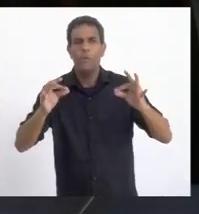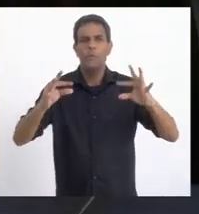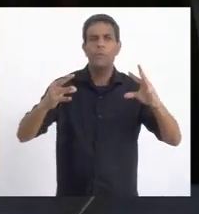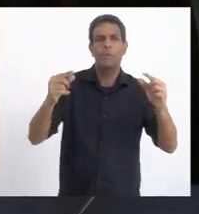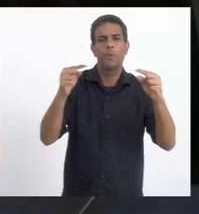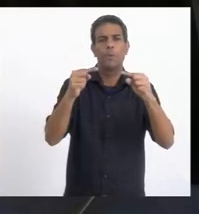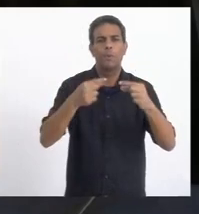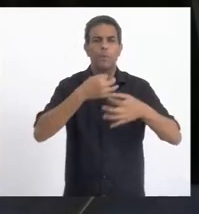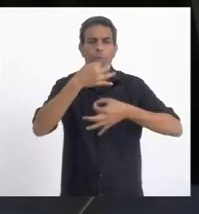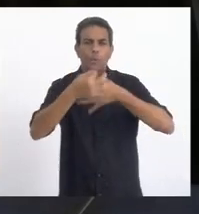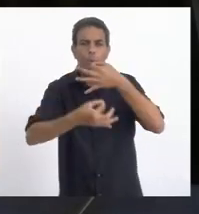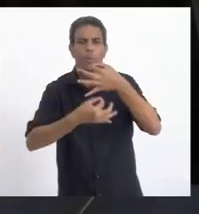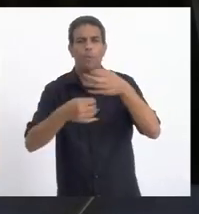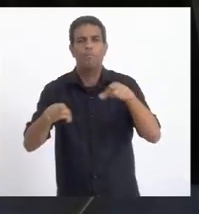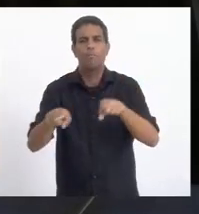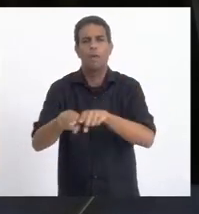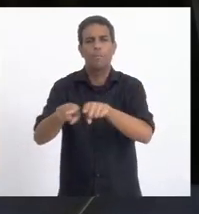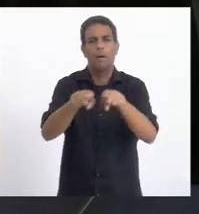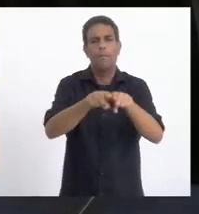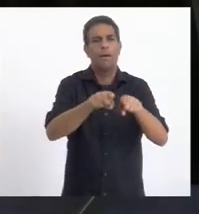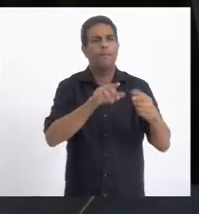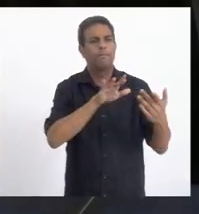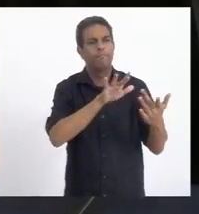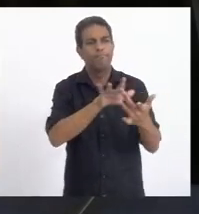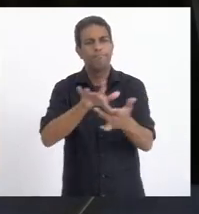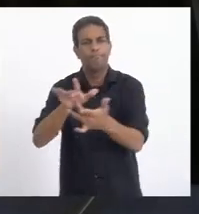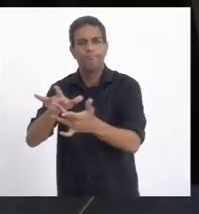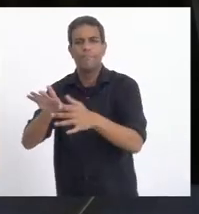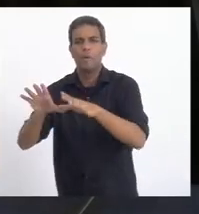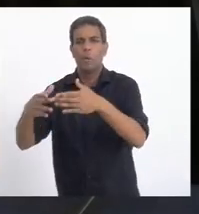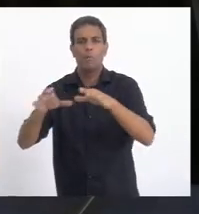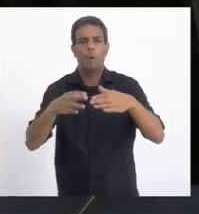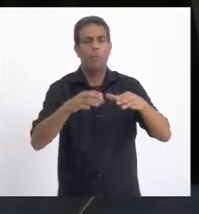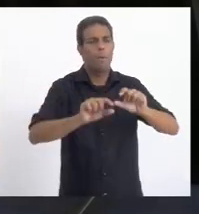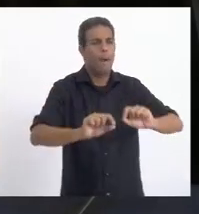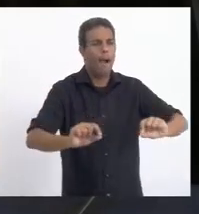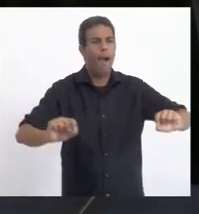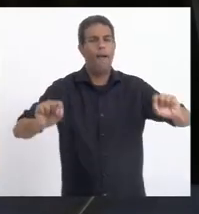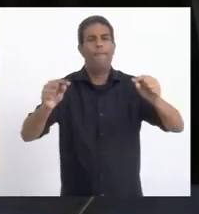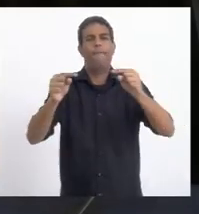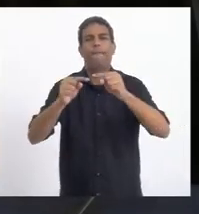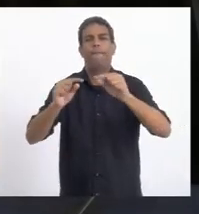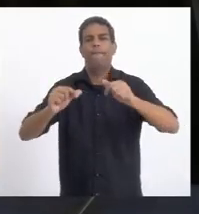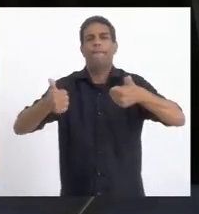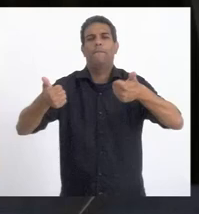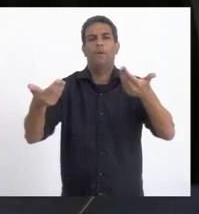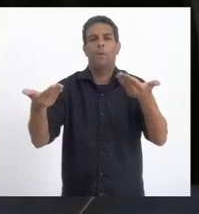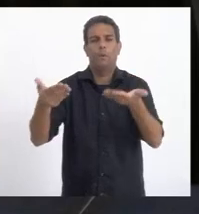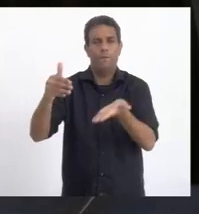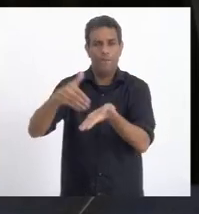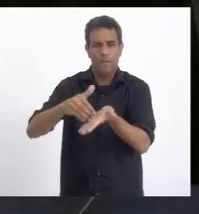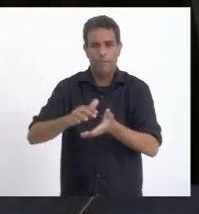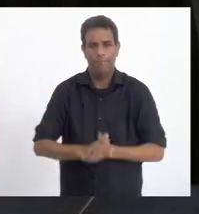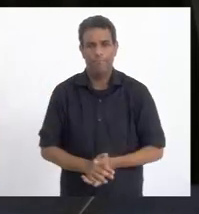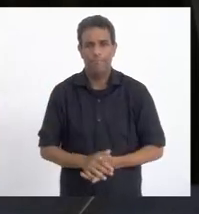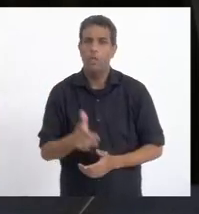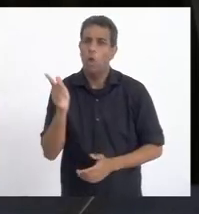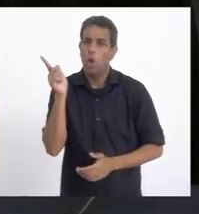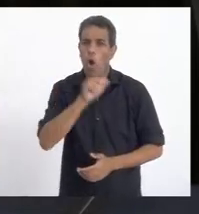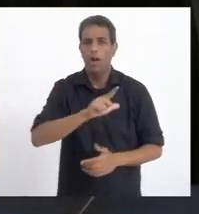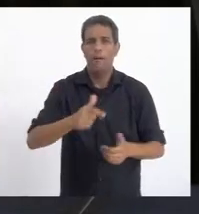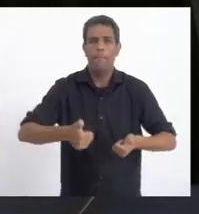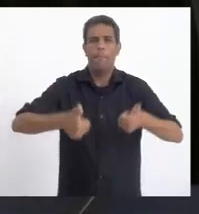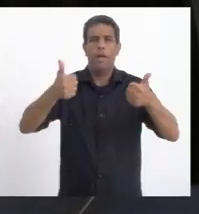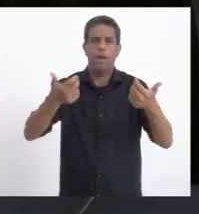faz sugestões e levamos até as comissões que é que vão dar liberar aqui a no final das contas e que vem o